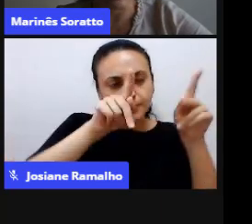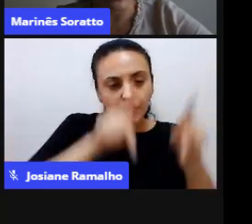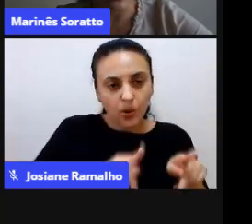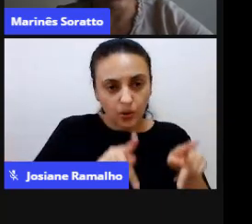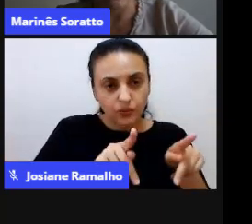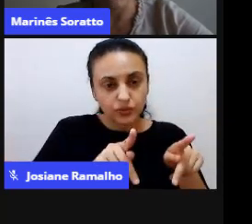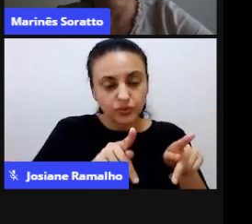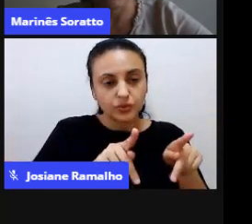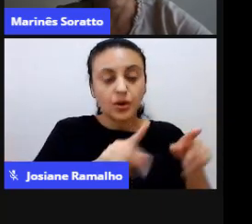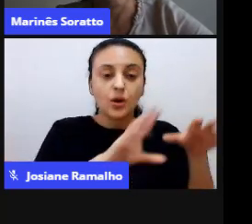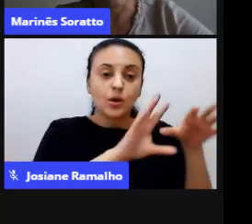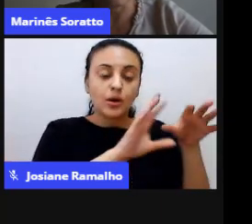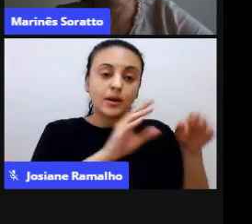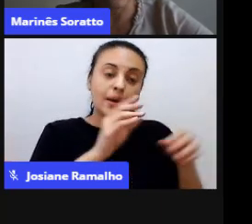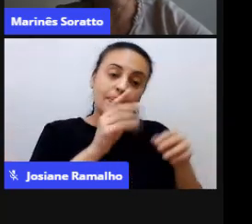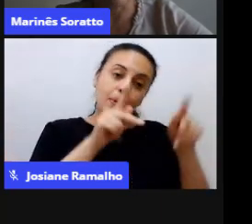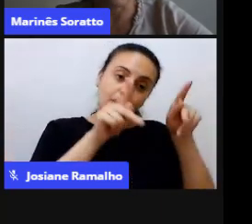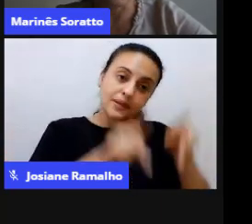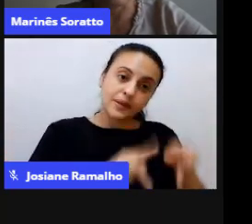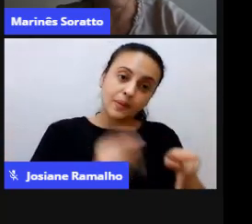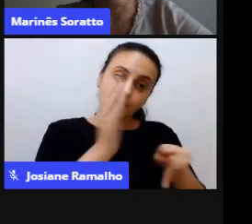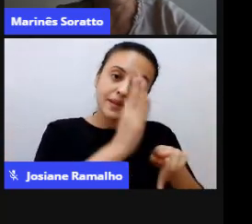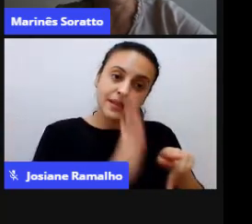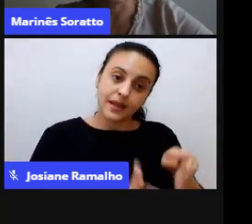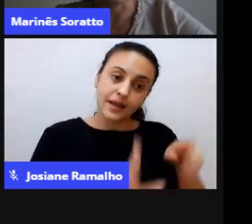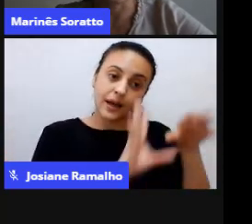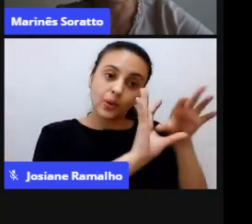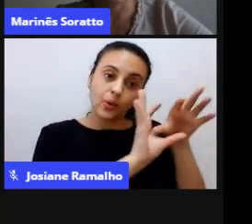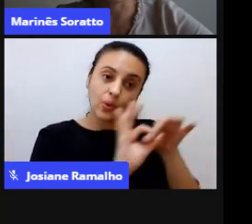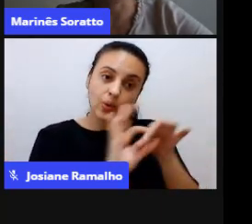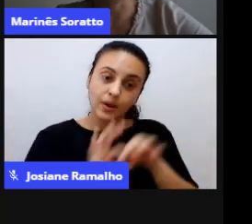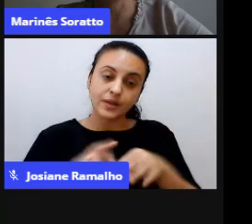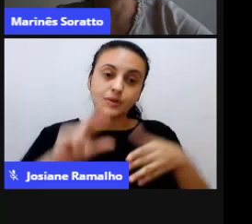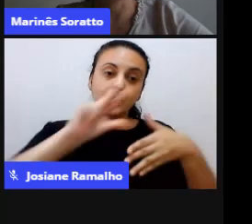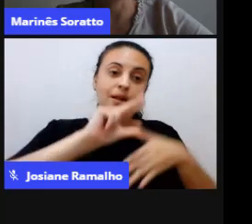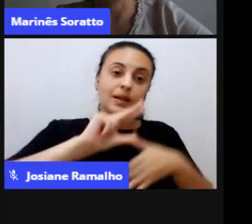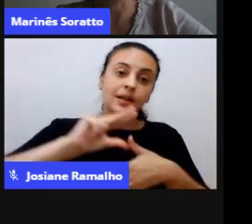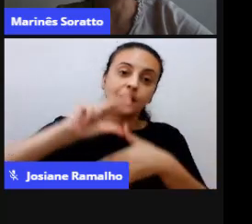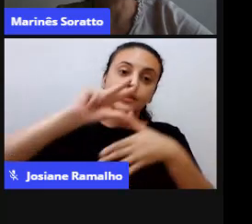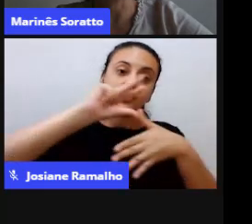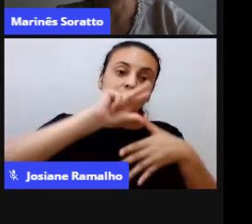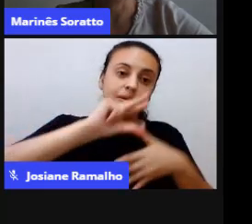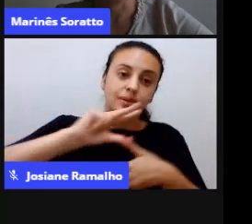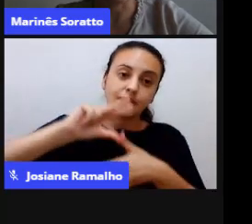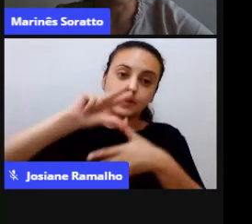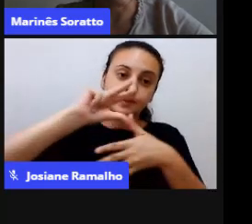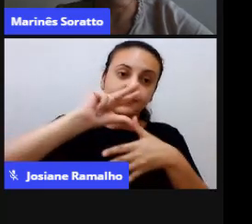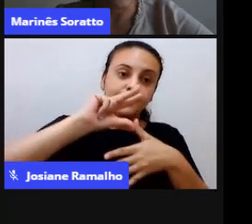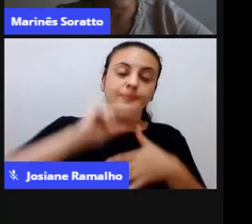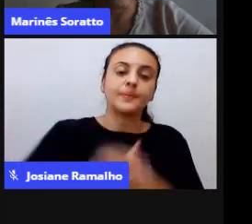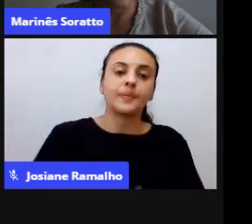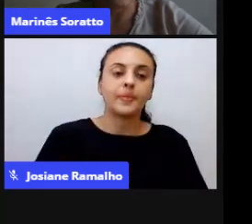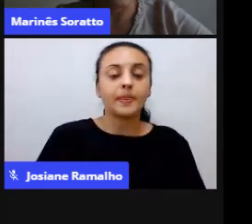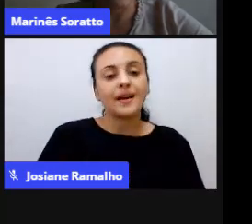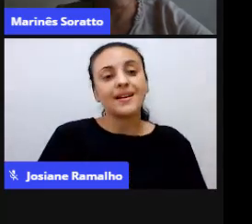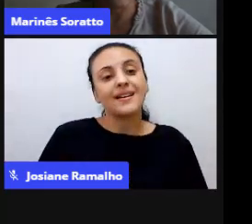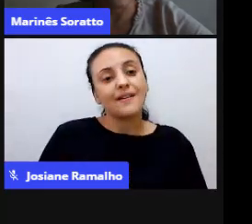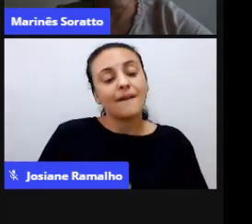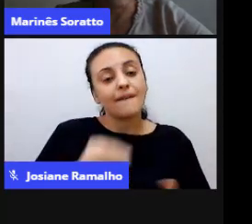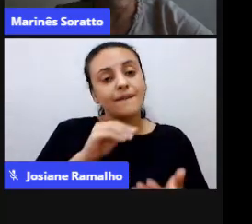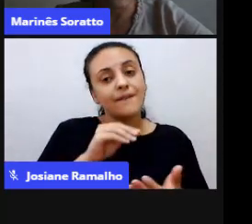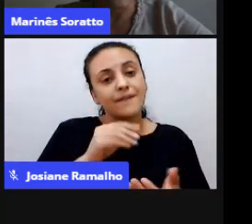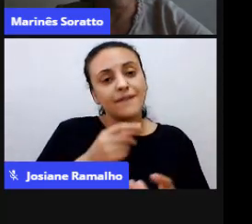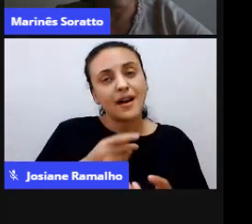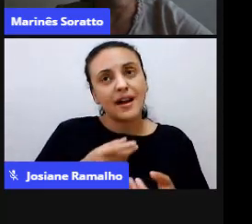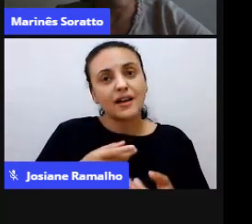contexto latino-americano. A gente fala pouco, né, sobre essa questão da América Latina, né, da gente